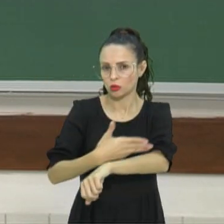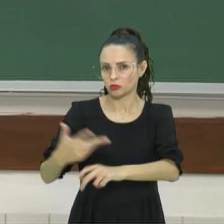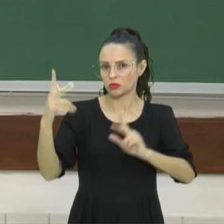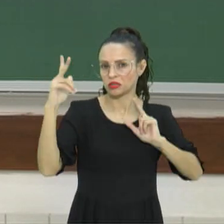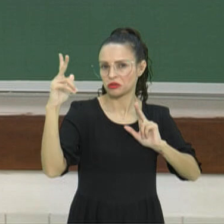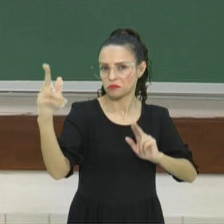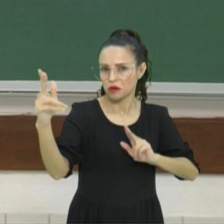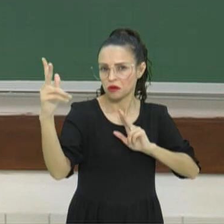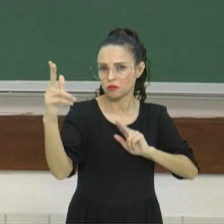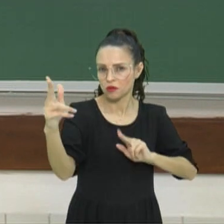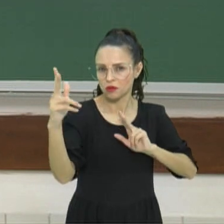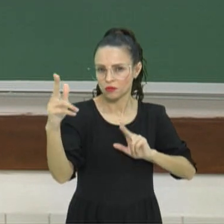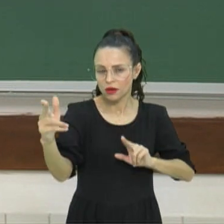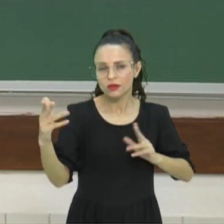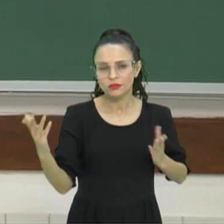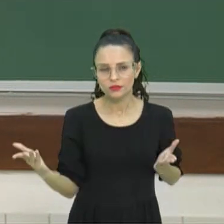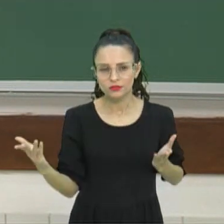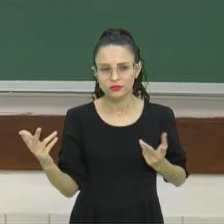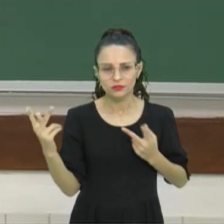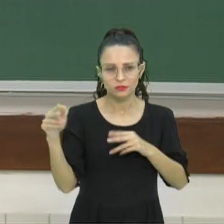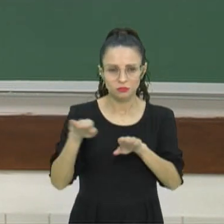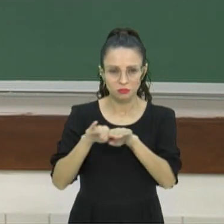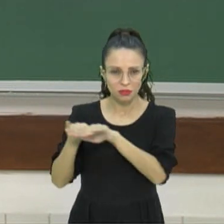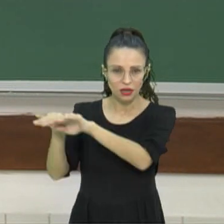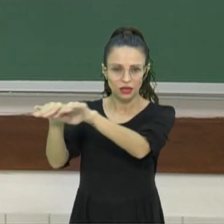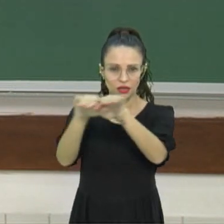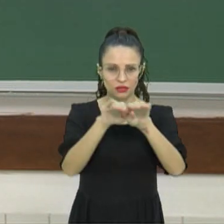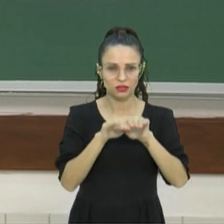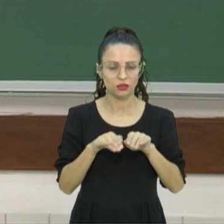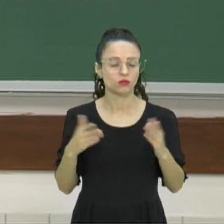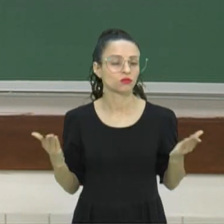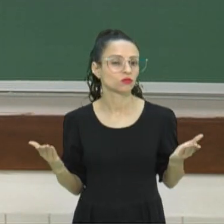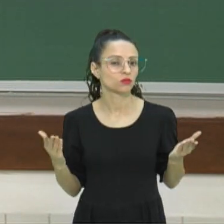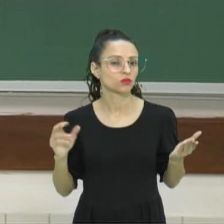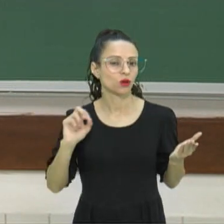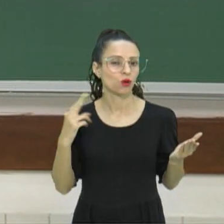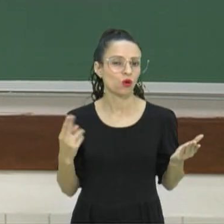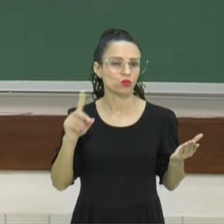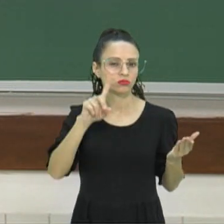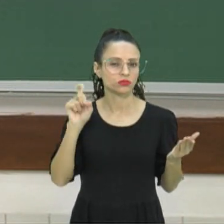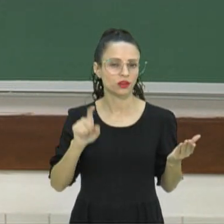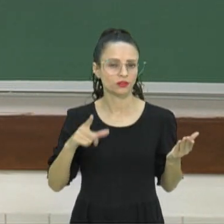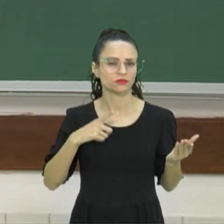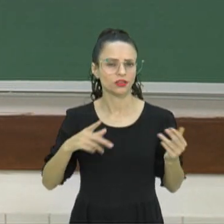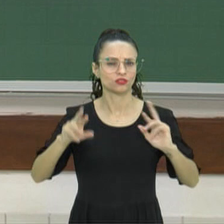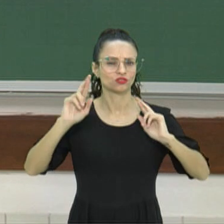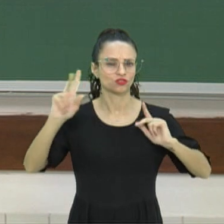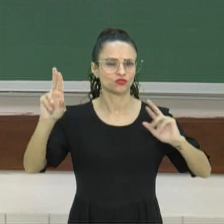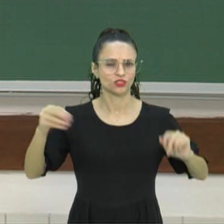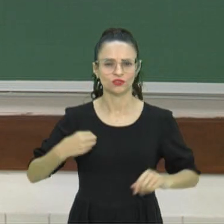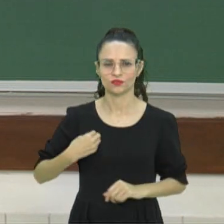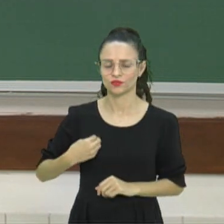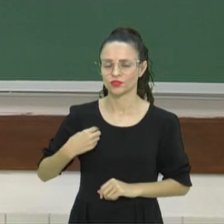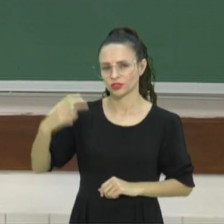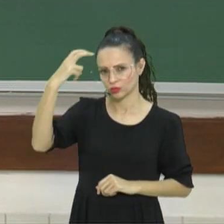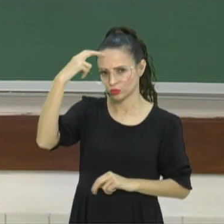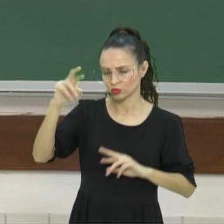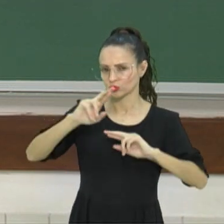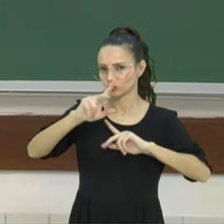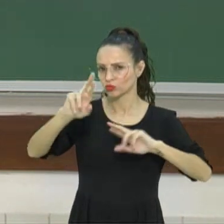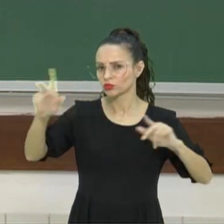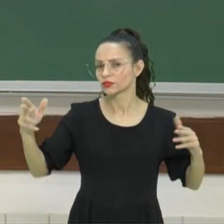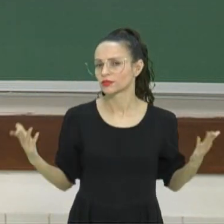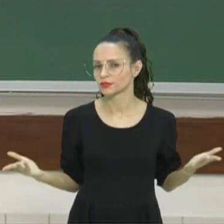costumes, exatamente iguais, uma padronização? Ou será que existem formas diferentes de viver nos diferentes países?